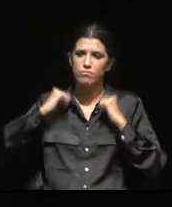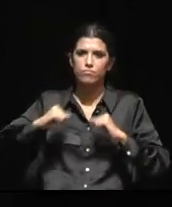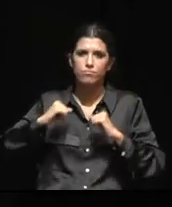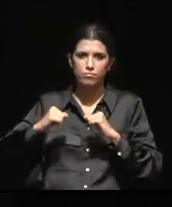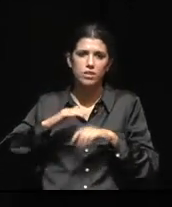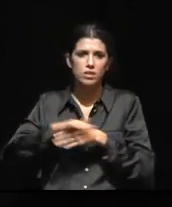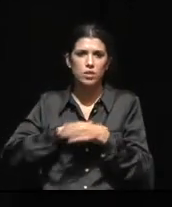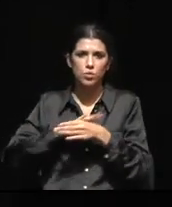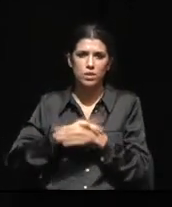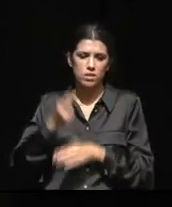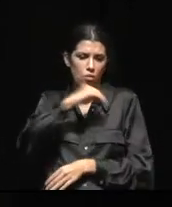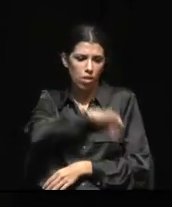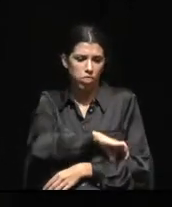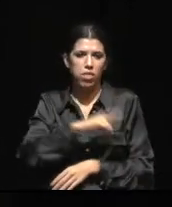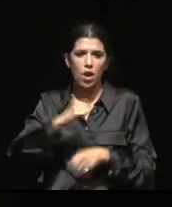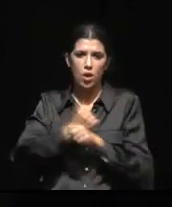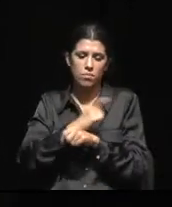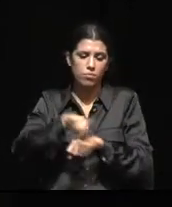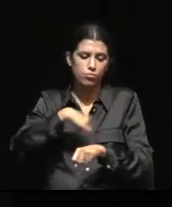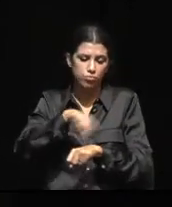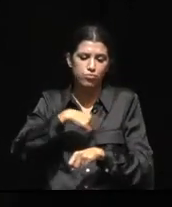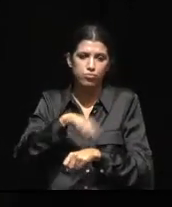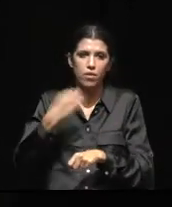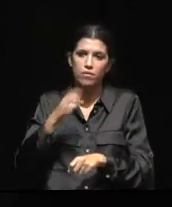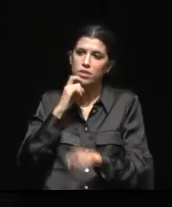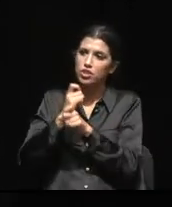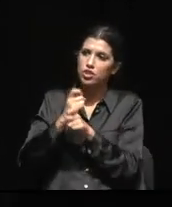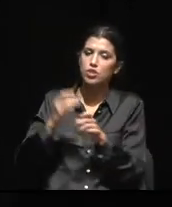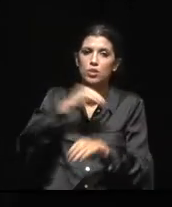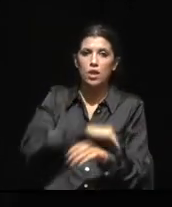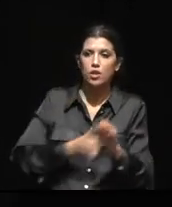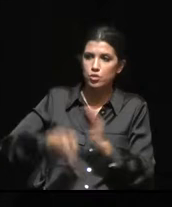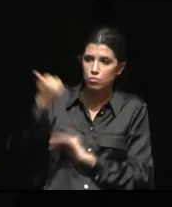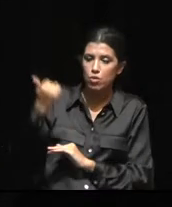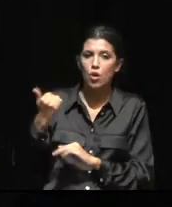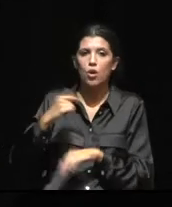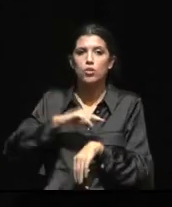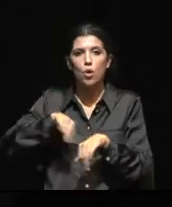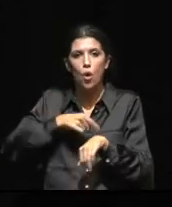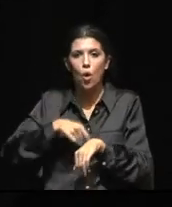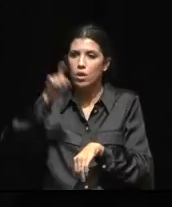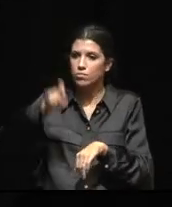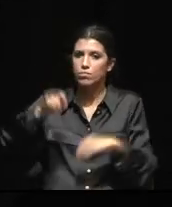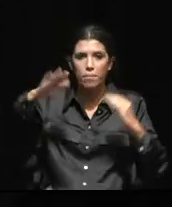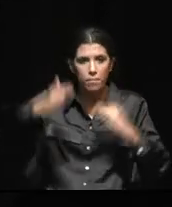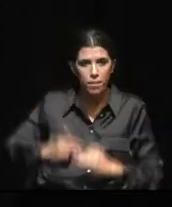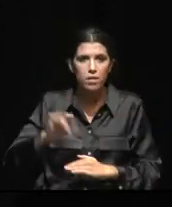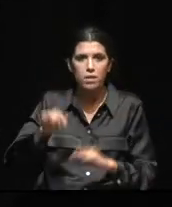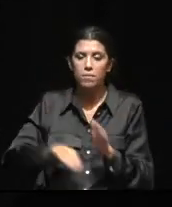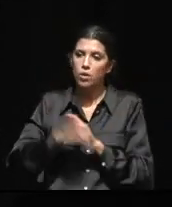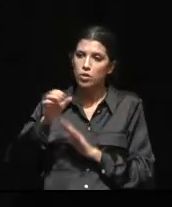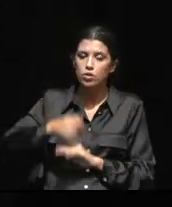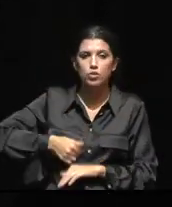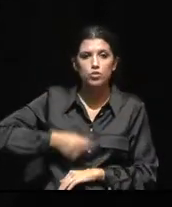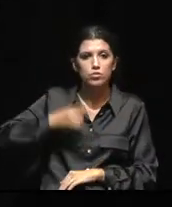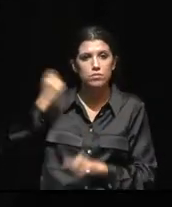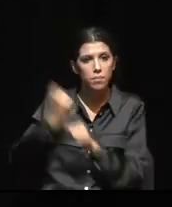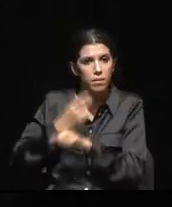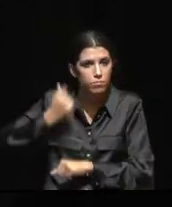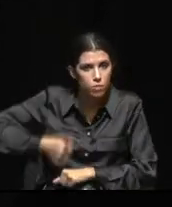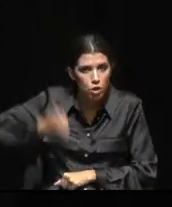laboral precária em que se encontravam exigindo melhores salários redução da jornada diária e melhores condições de